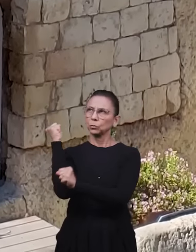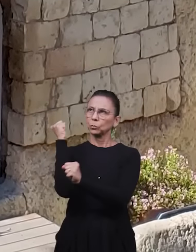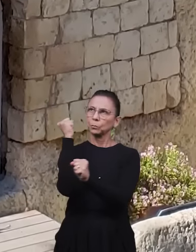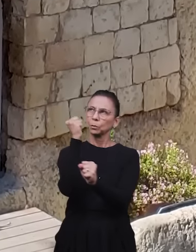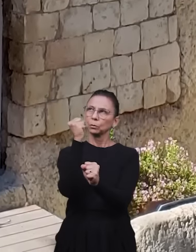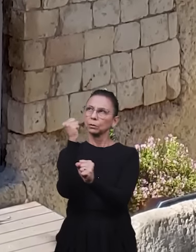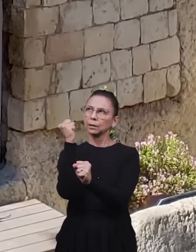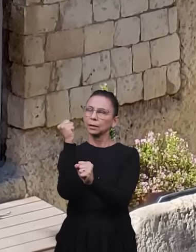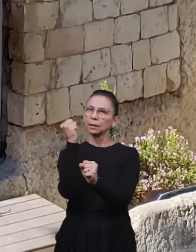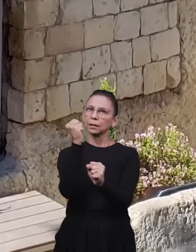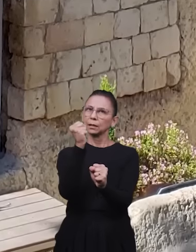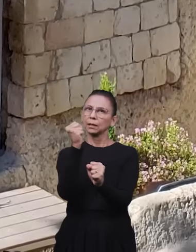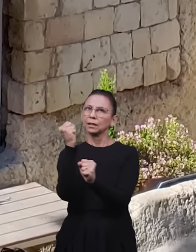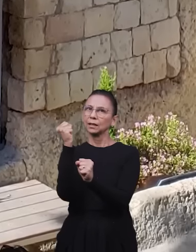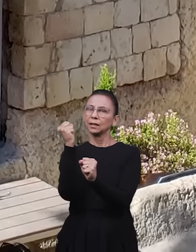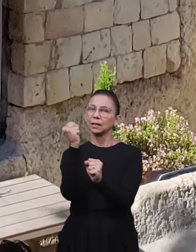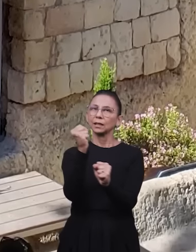Jesus é que tem o